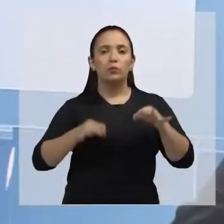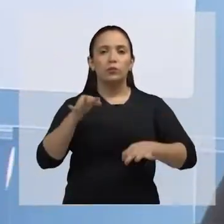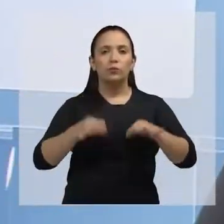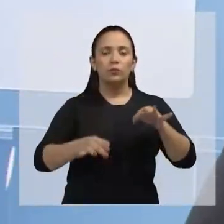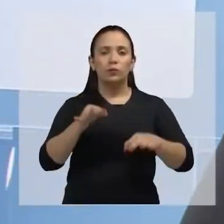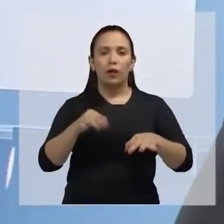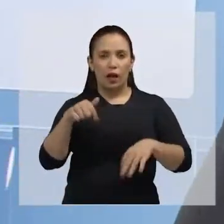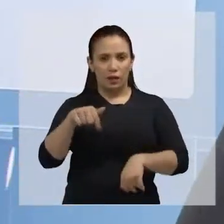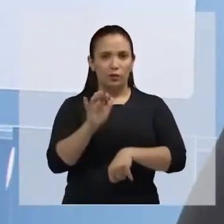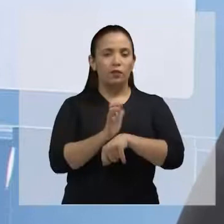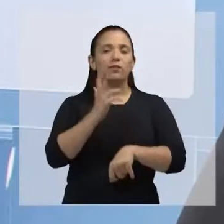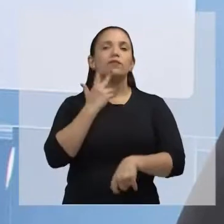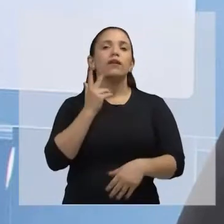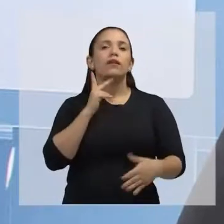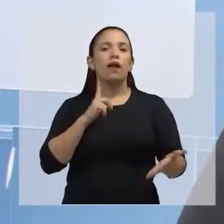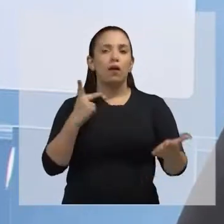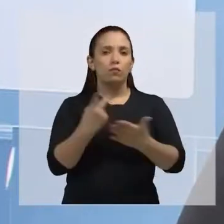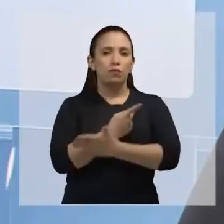do Ceará.